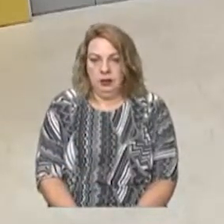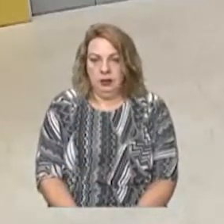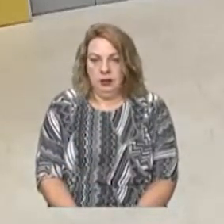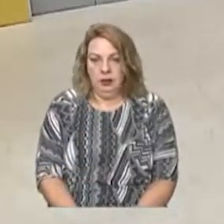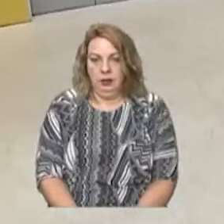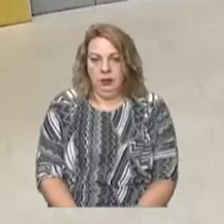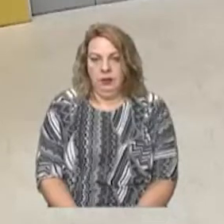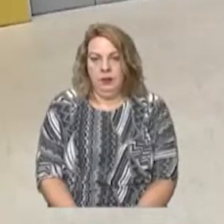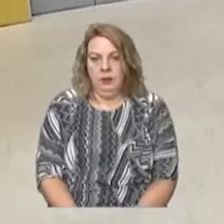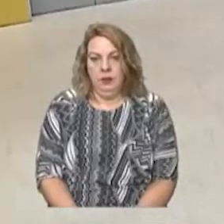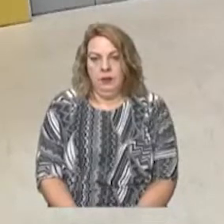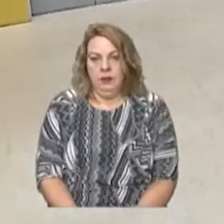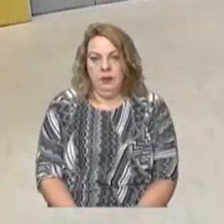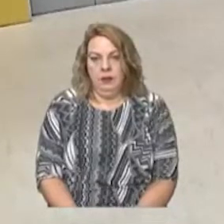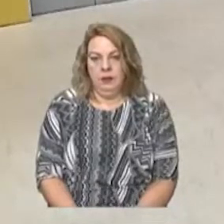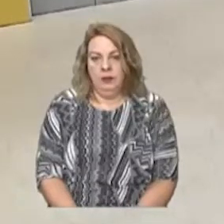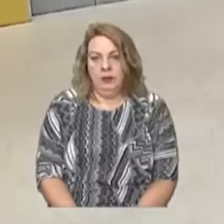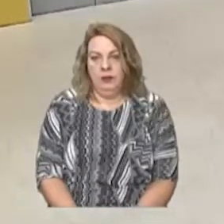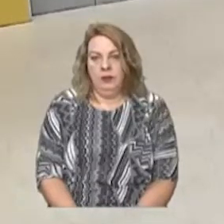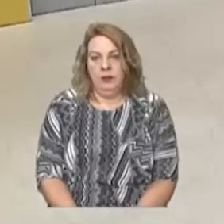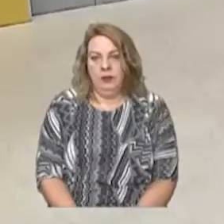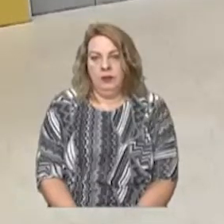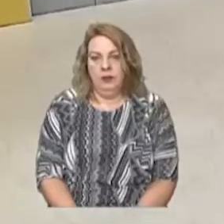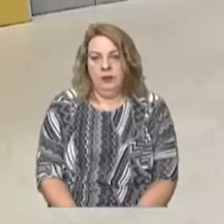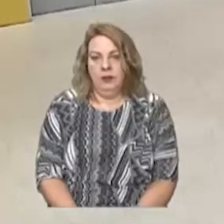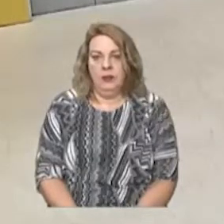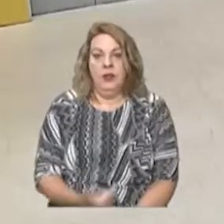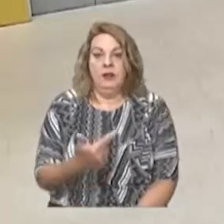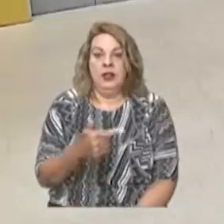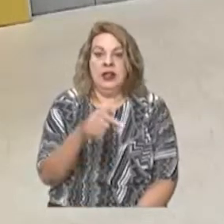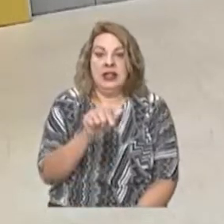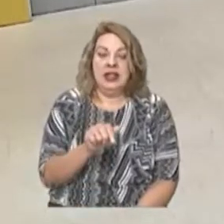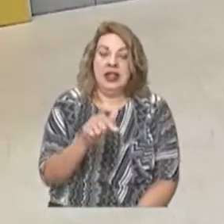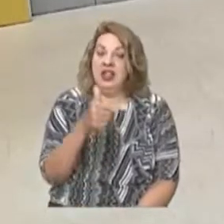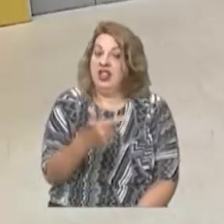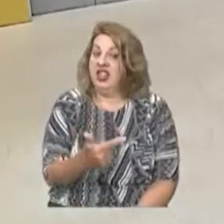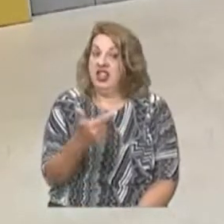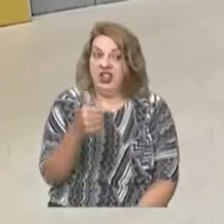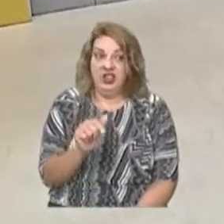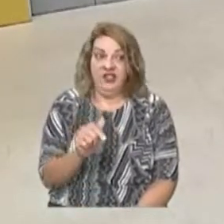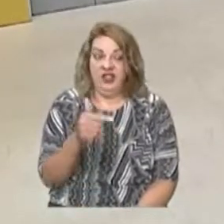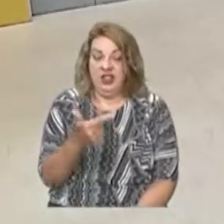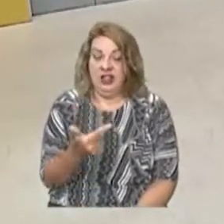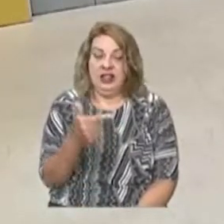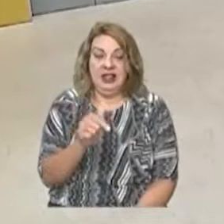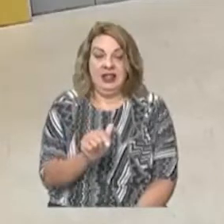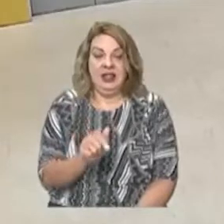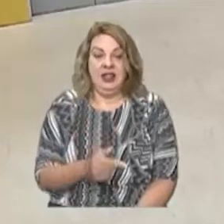11. Olha aí, tem o número 27.